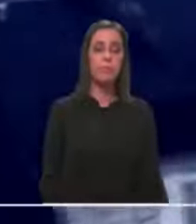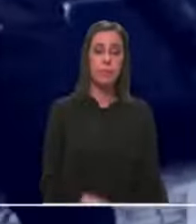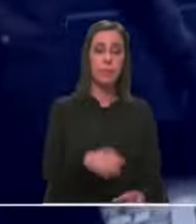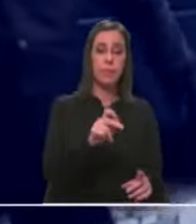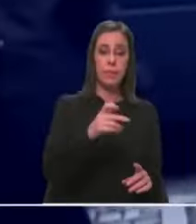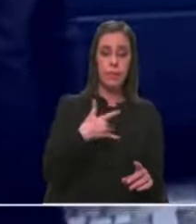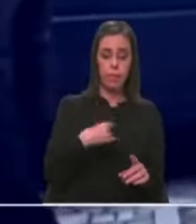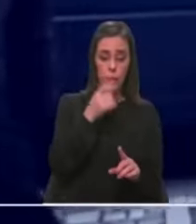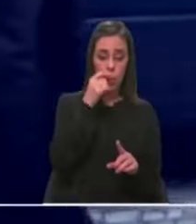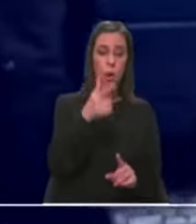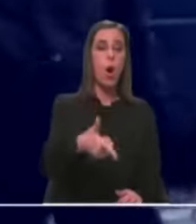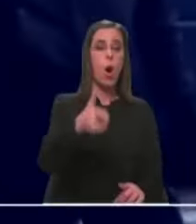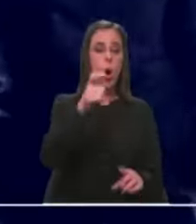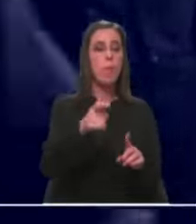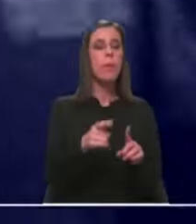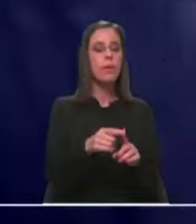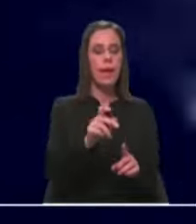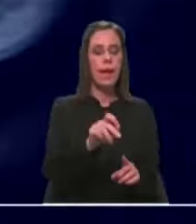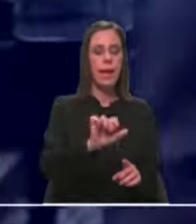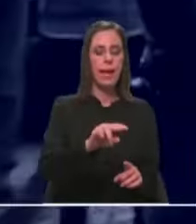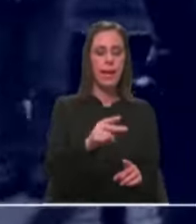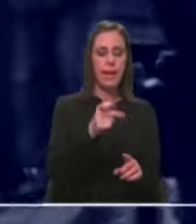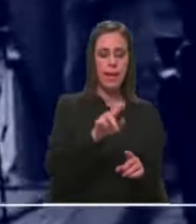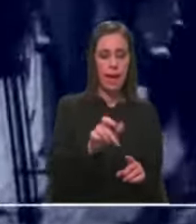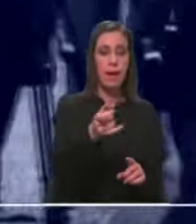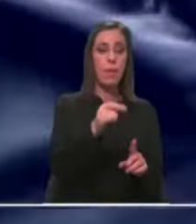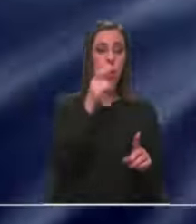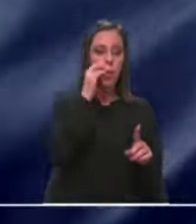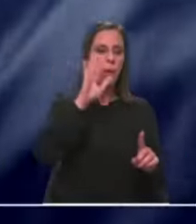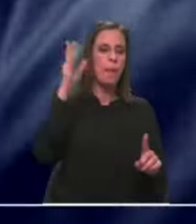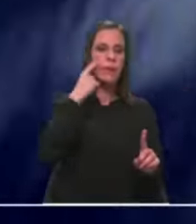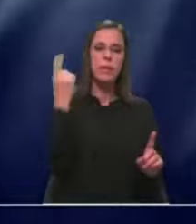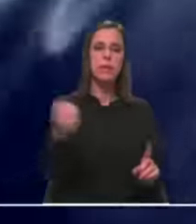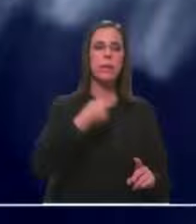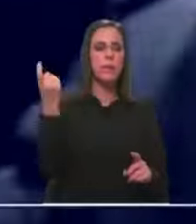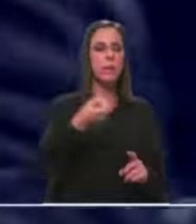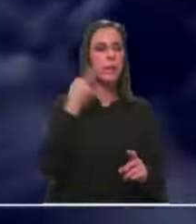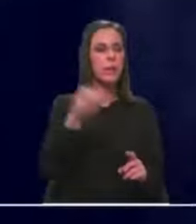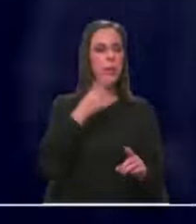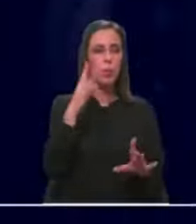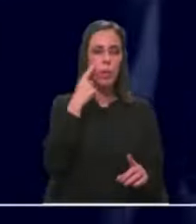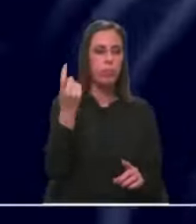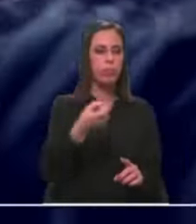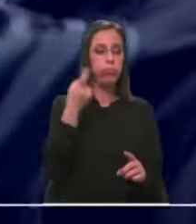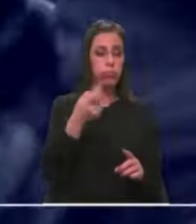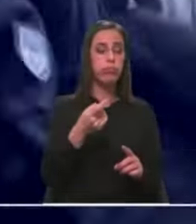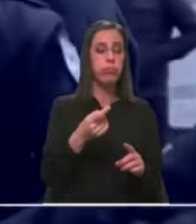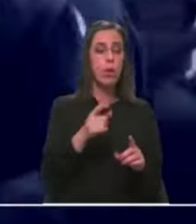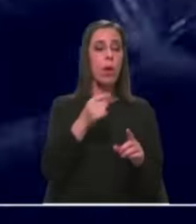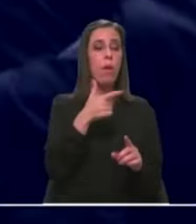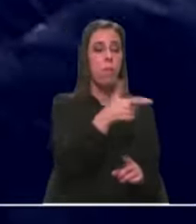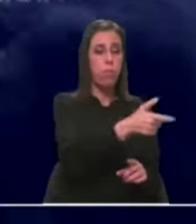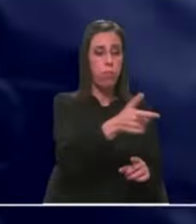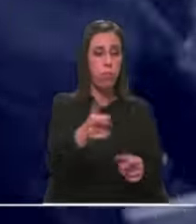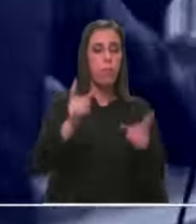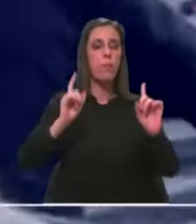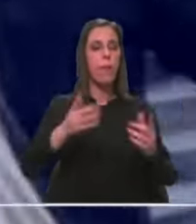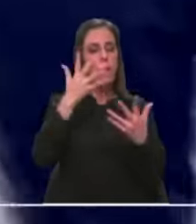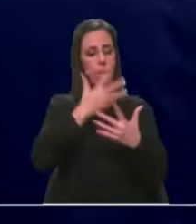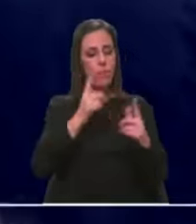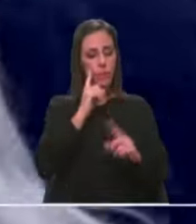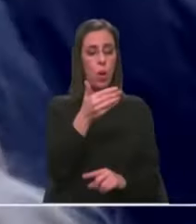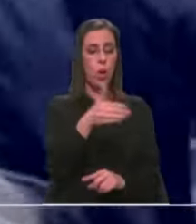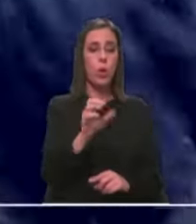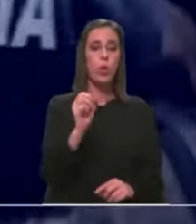Pedro Dias, o homicida de Aguiar da Beira, foi um dos homens mais procurados do país. O massacre começou na madrugada de